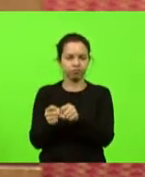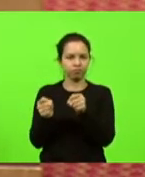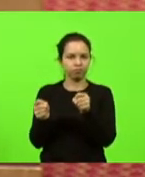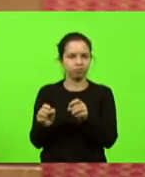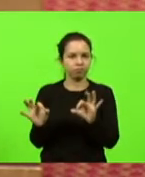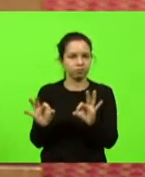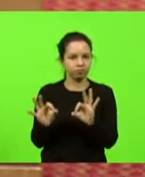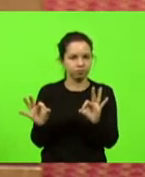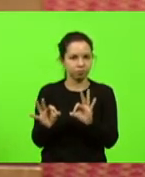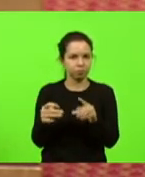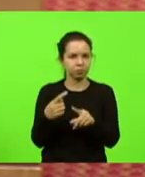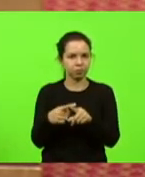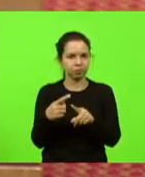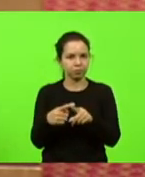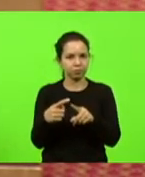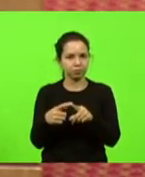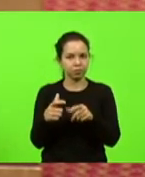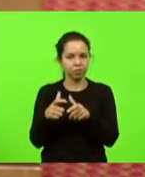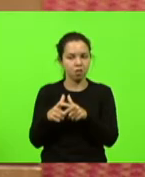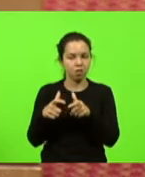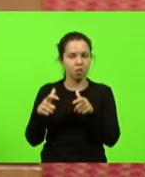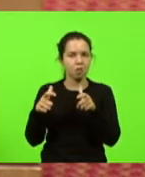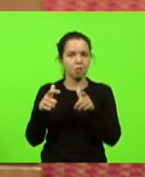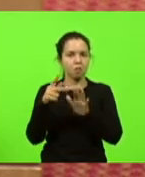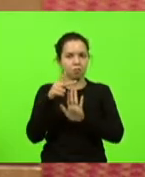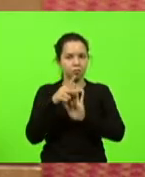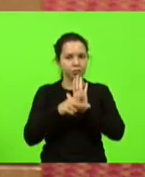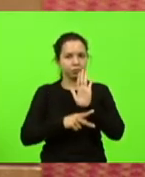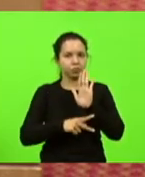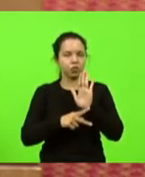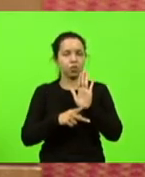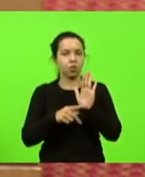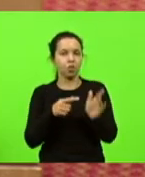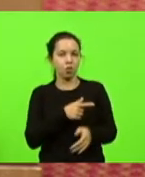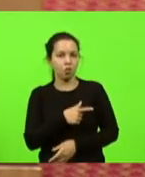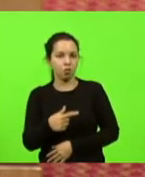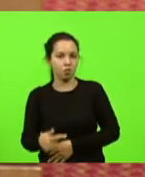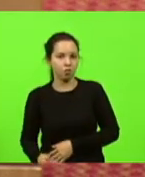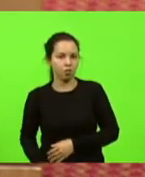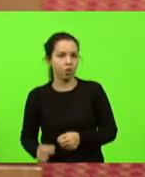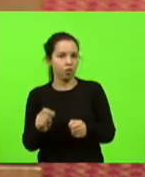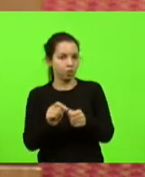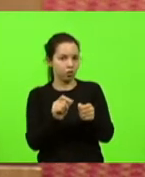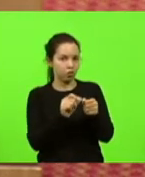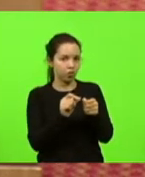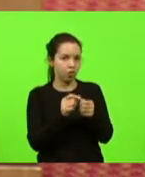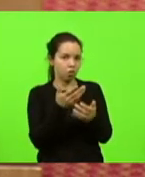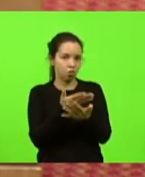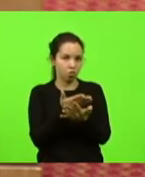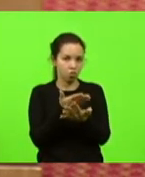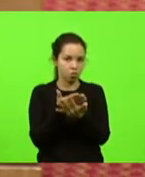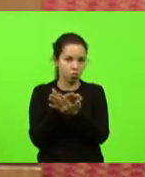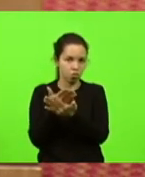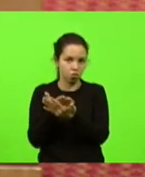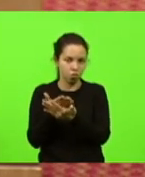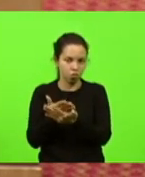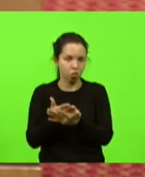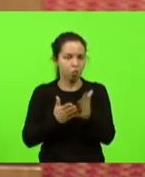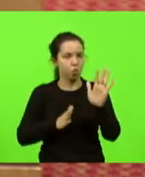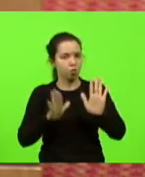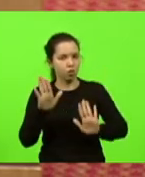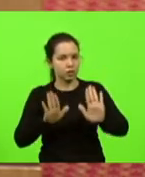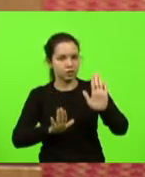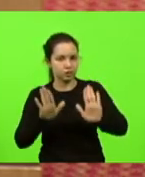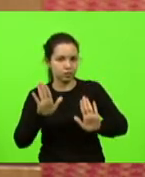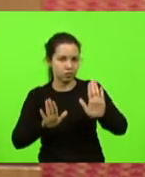Porque os grandes projetos, o governo faz o seu estudo, a sua licitação,